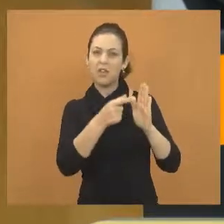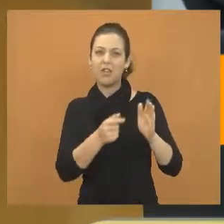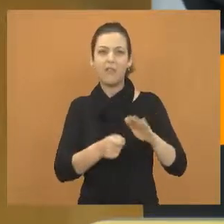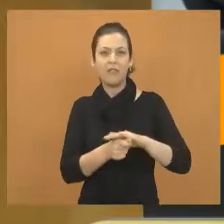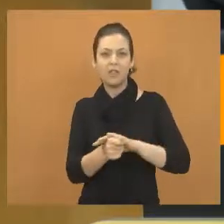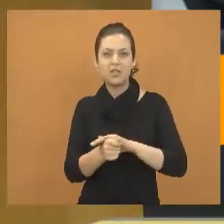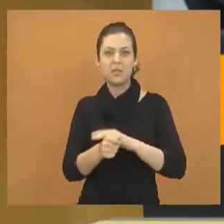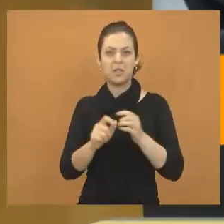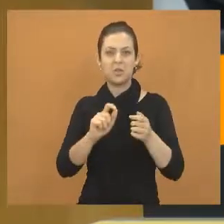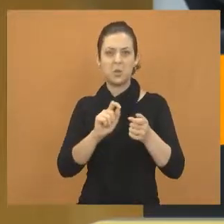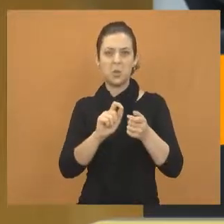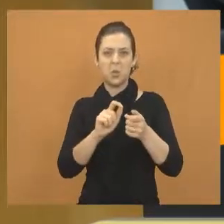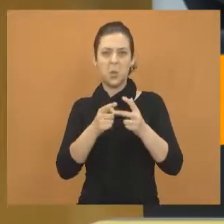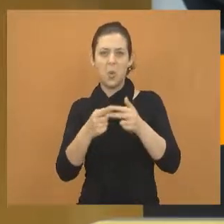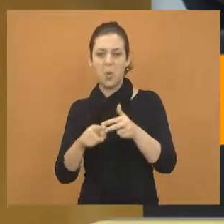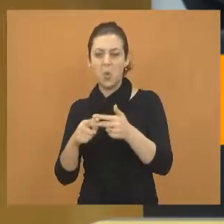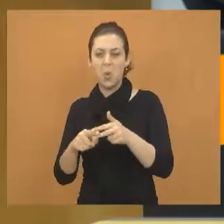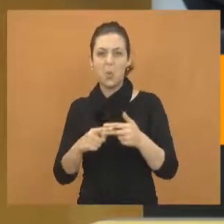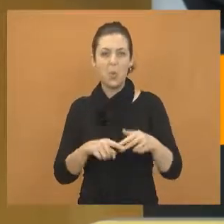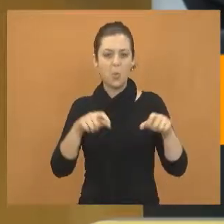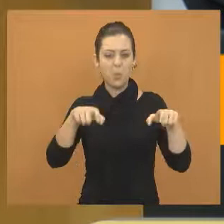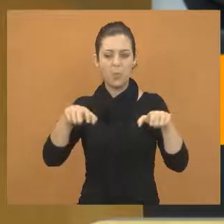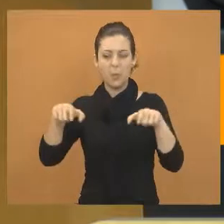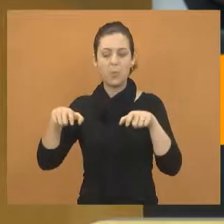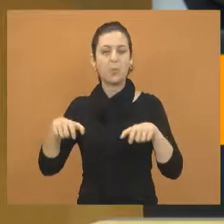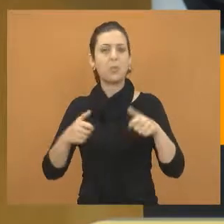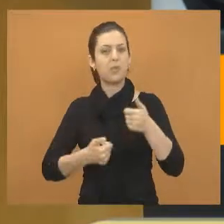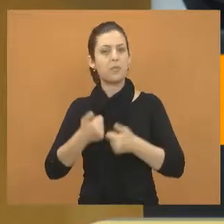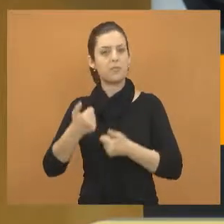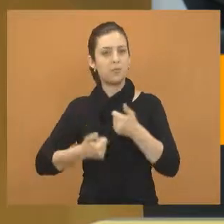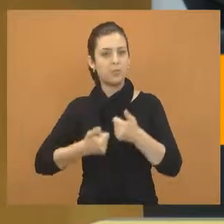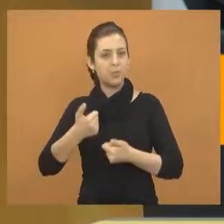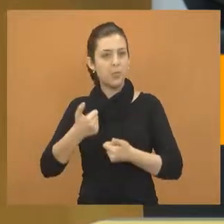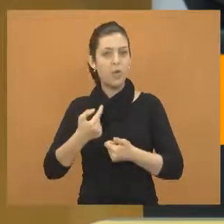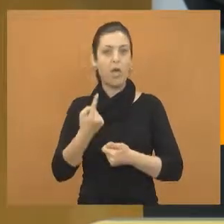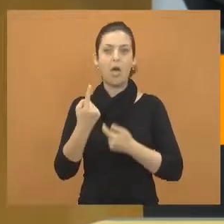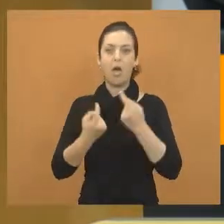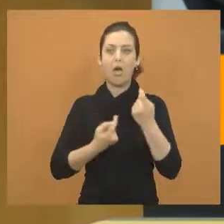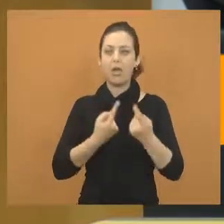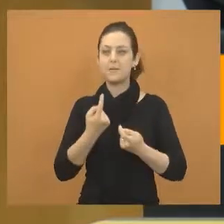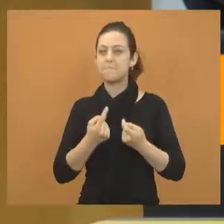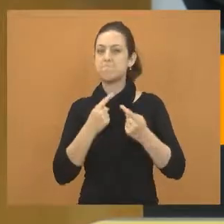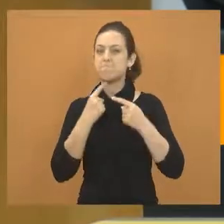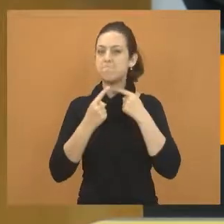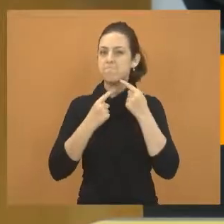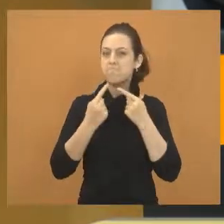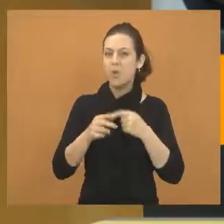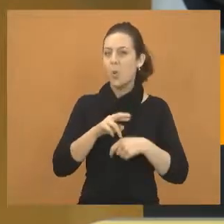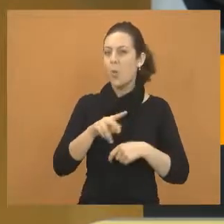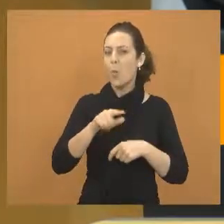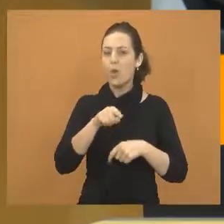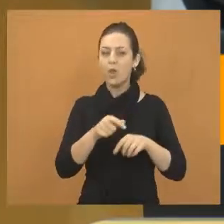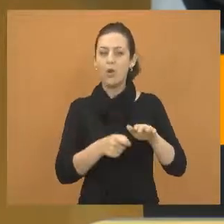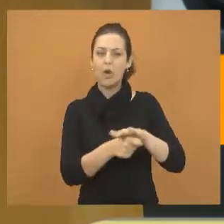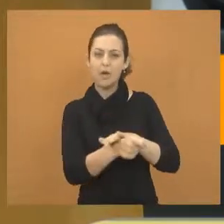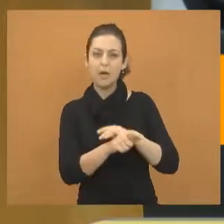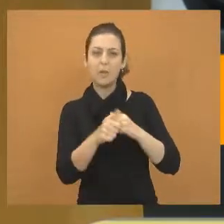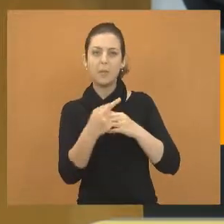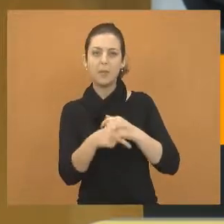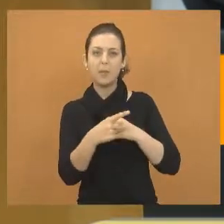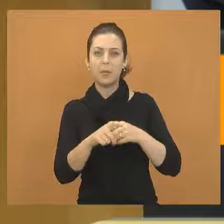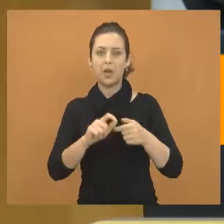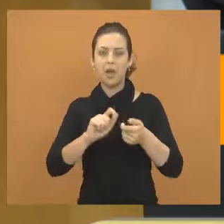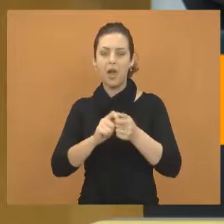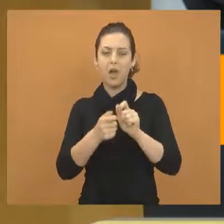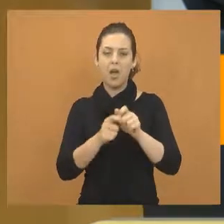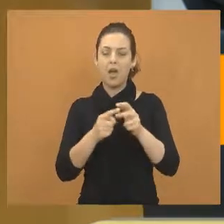de reformas de campo de futebol. É uma das coisas que eu questiono, eu acho que não só investimento nas reformas